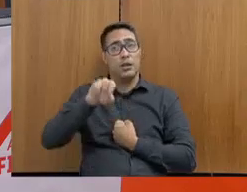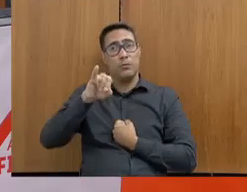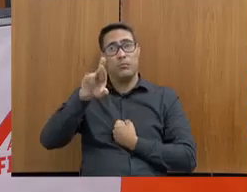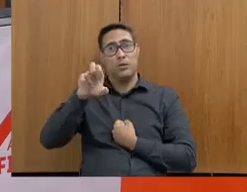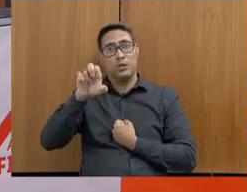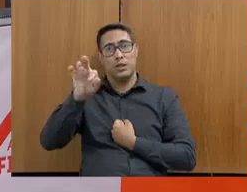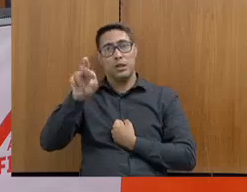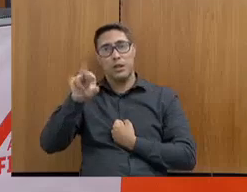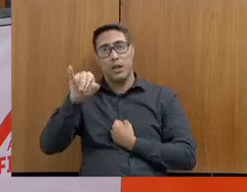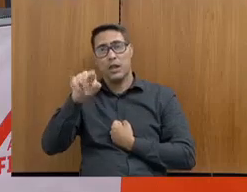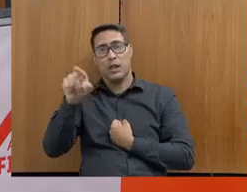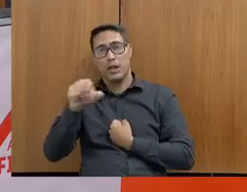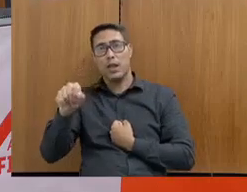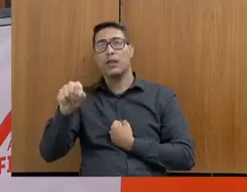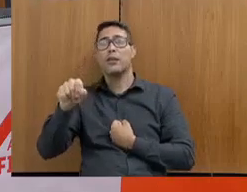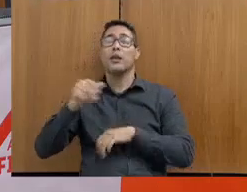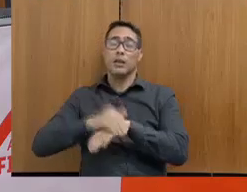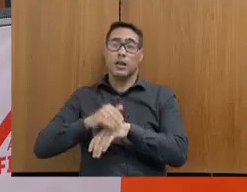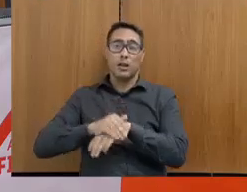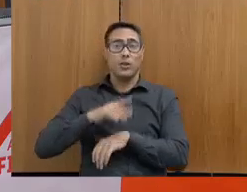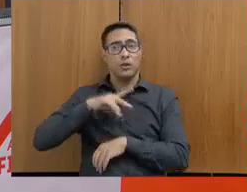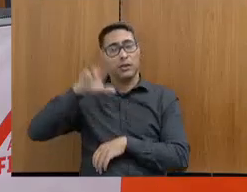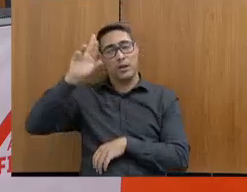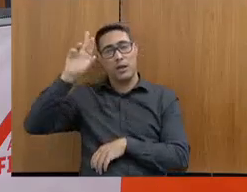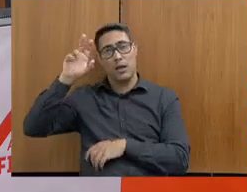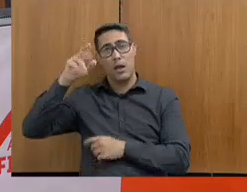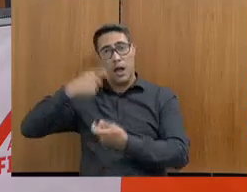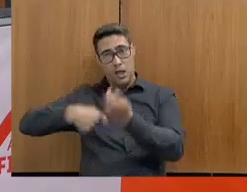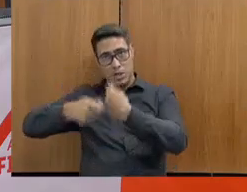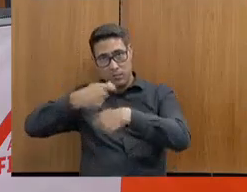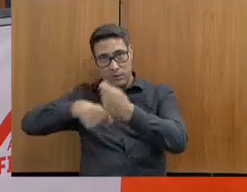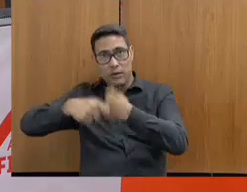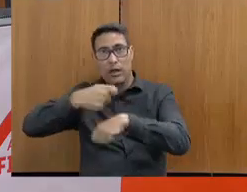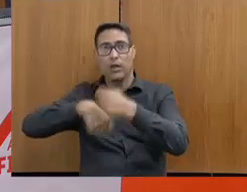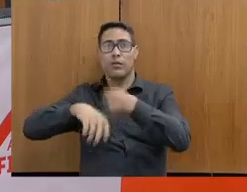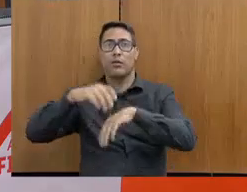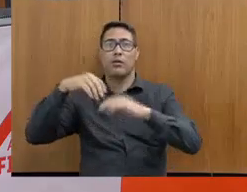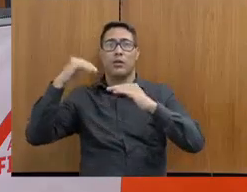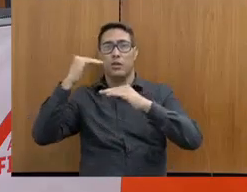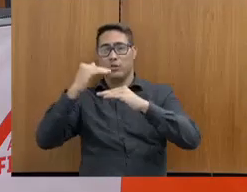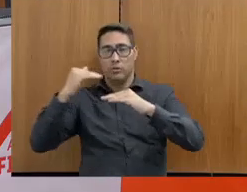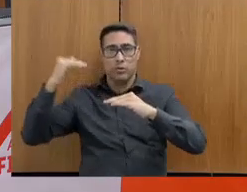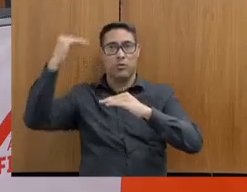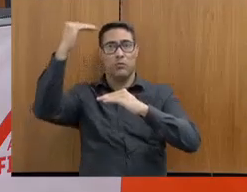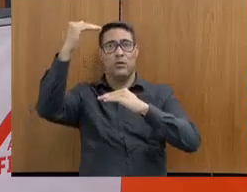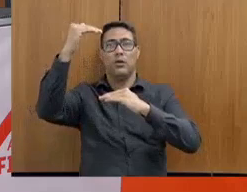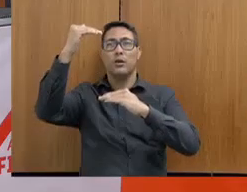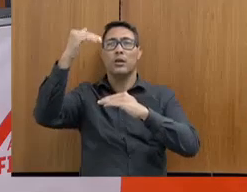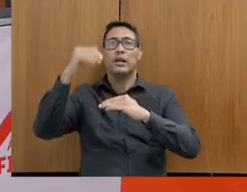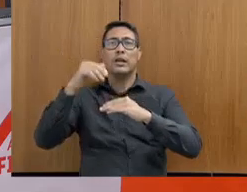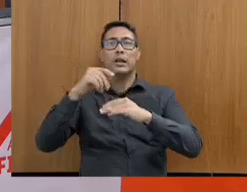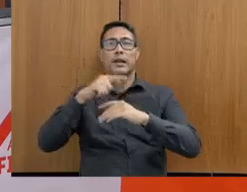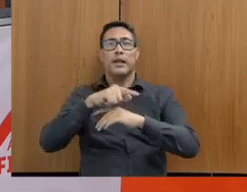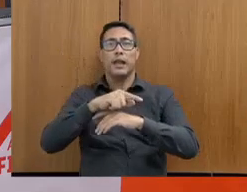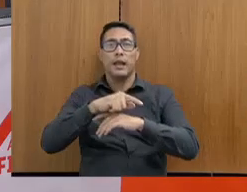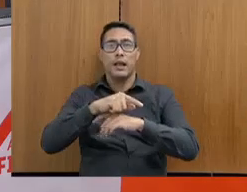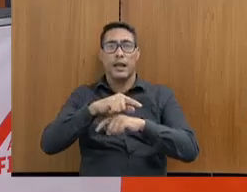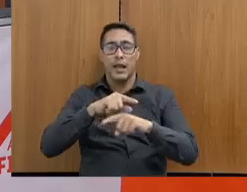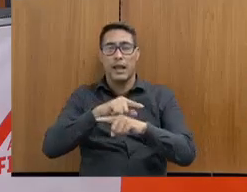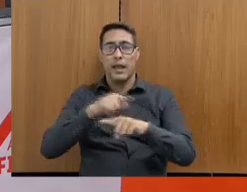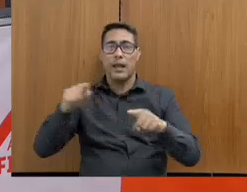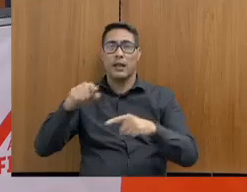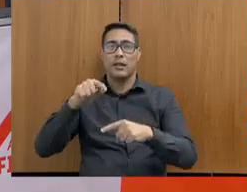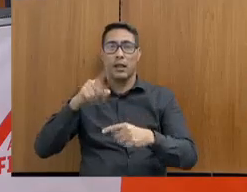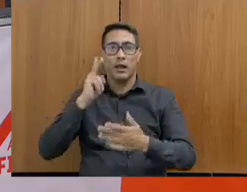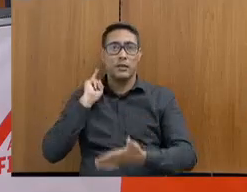né da chefia da polícia da administração superior e ela é mais do que isso né ela tá sendo